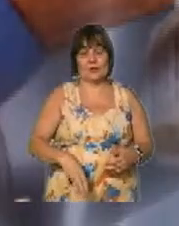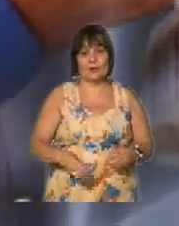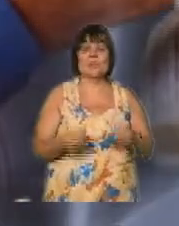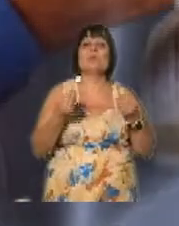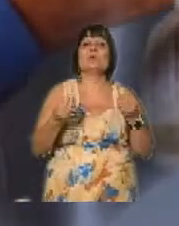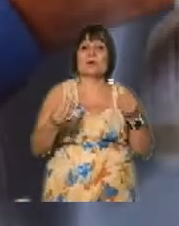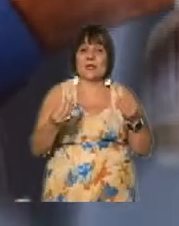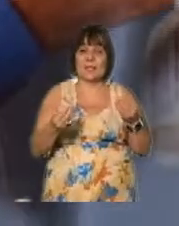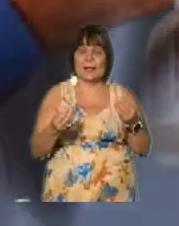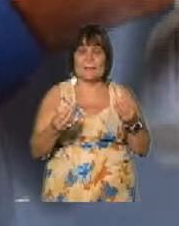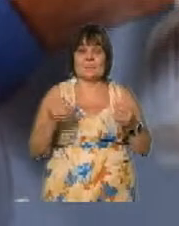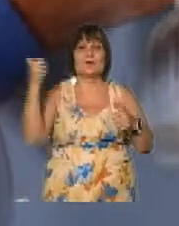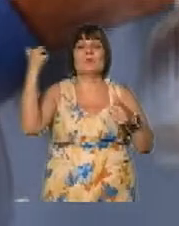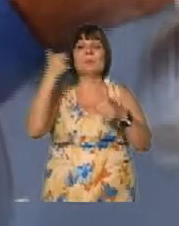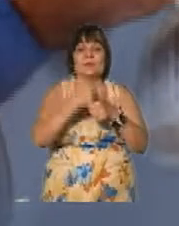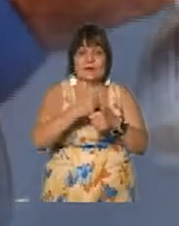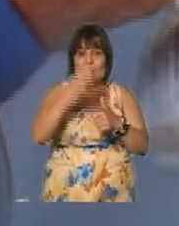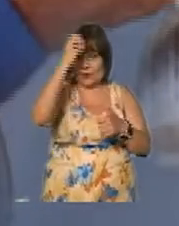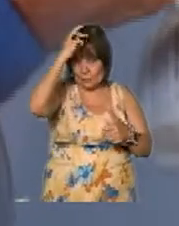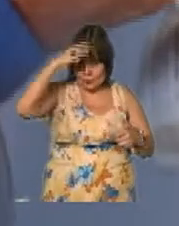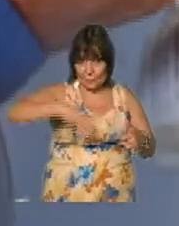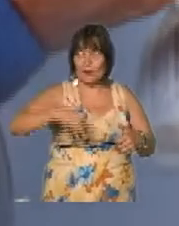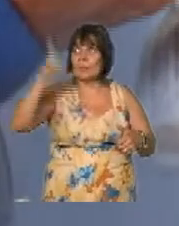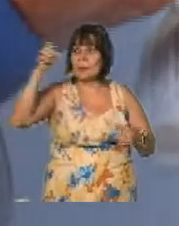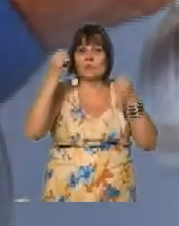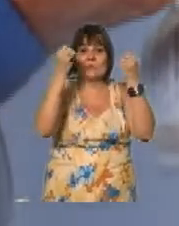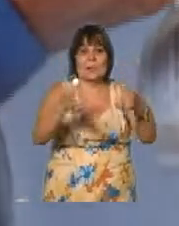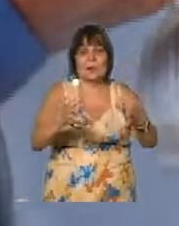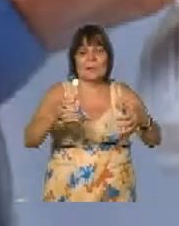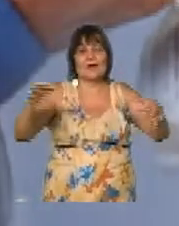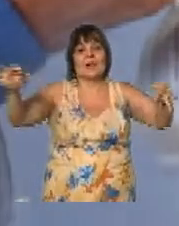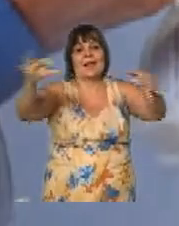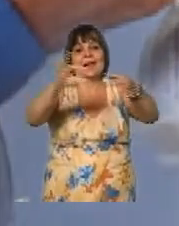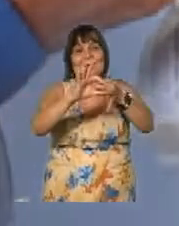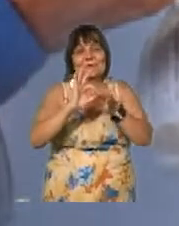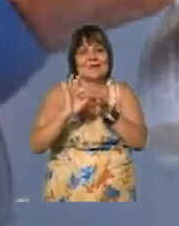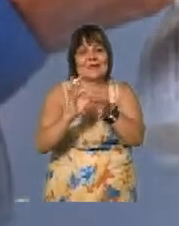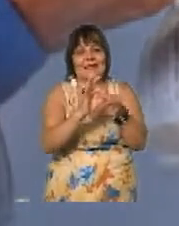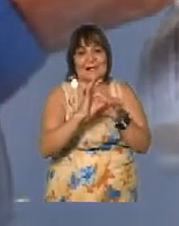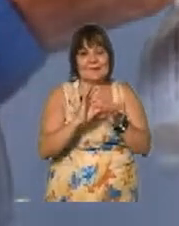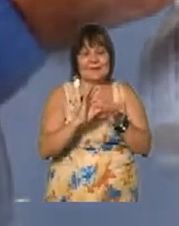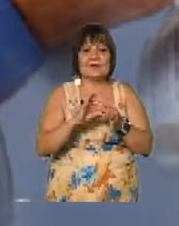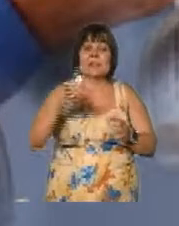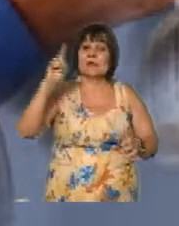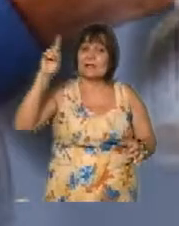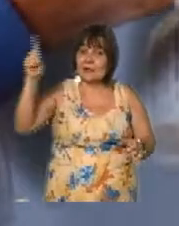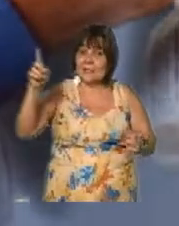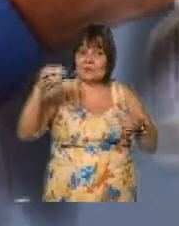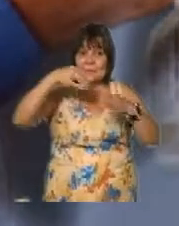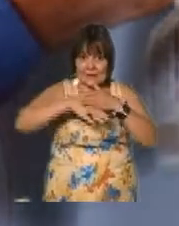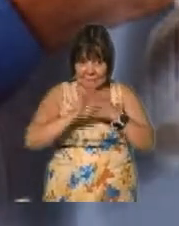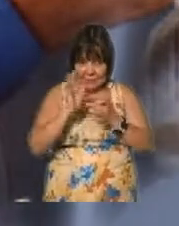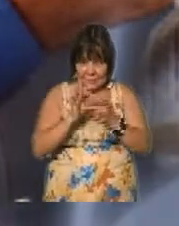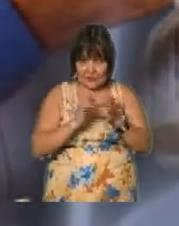reconciliação. E diz a palavra do Senhor, a saber, que Deus estava em Cristo, reconciliando consigo